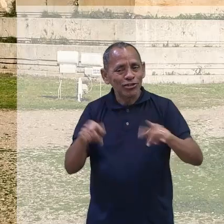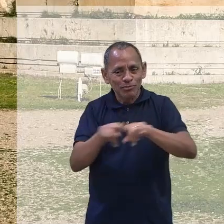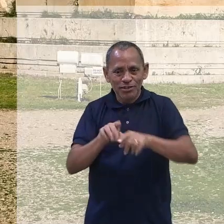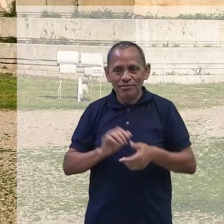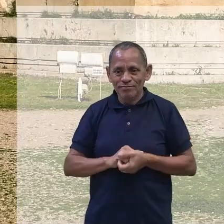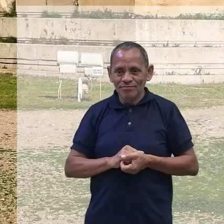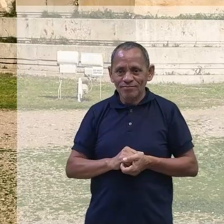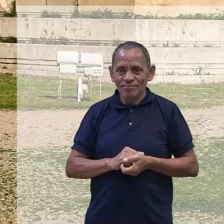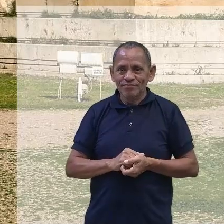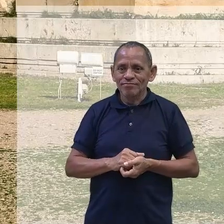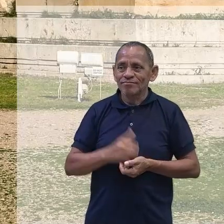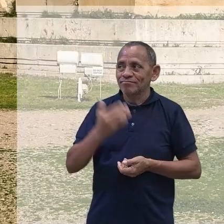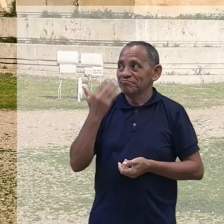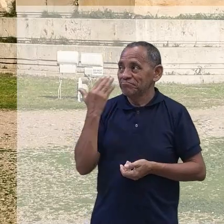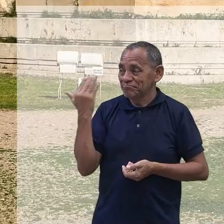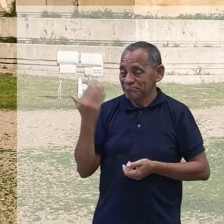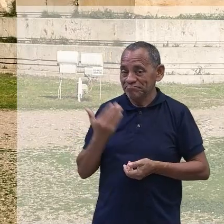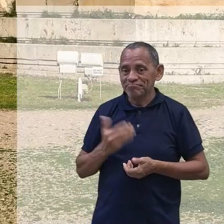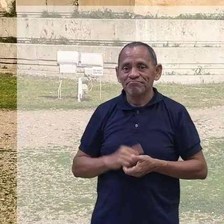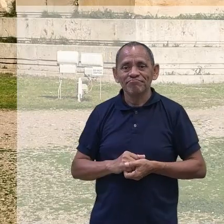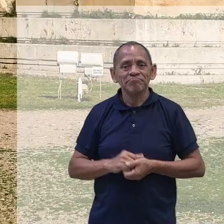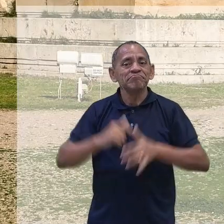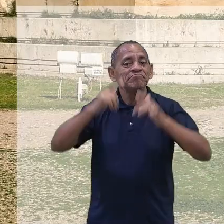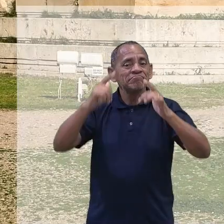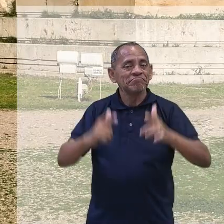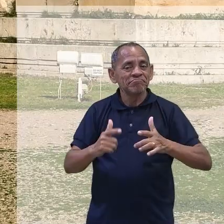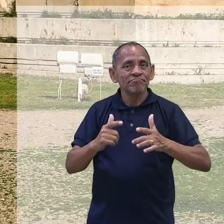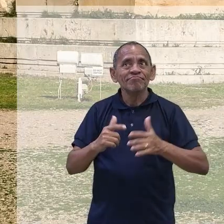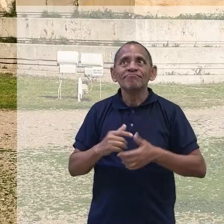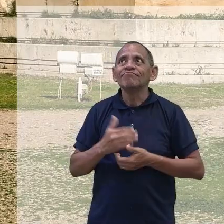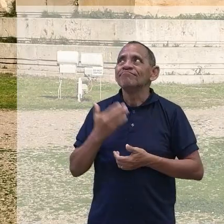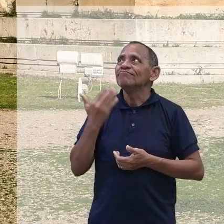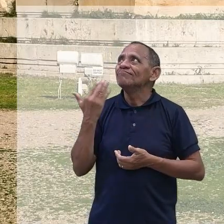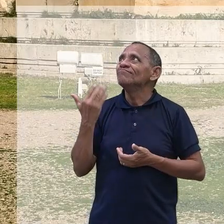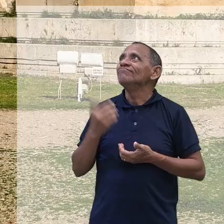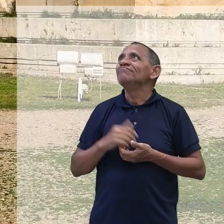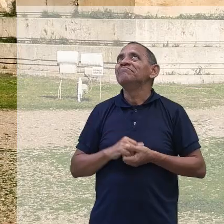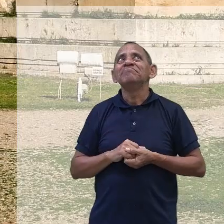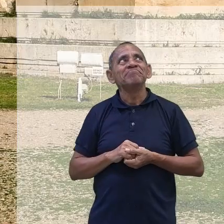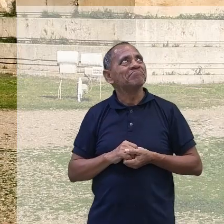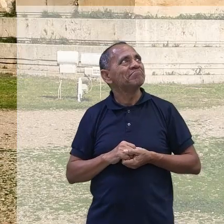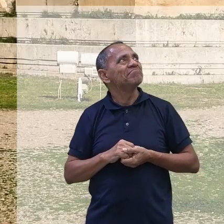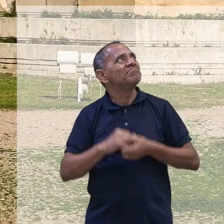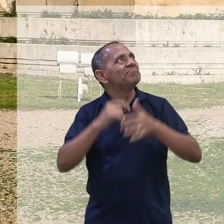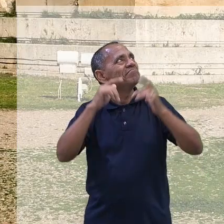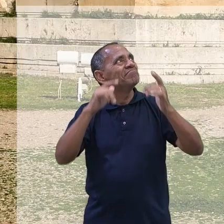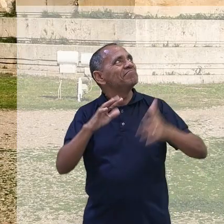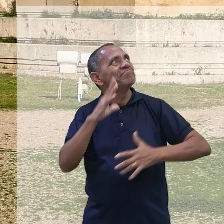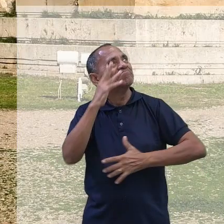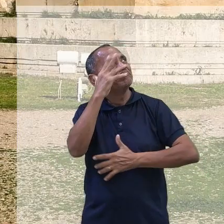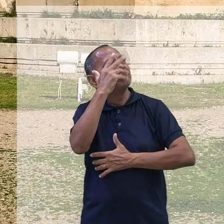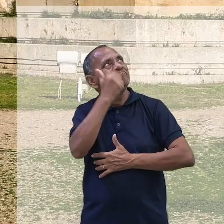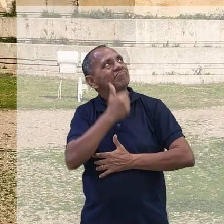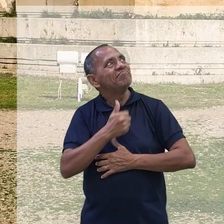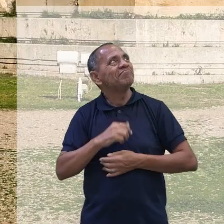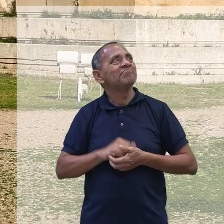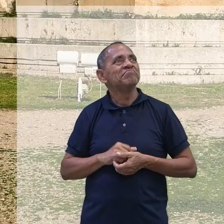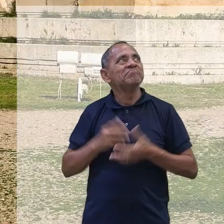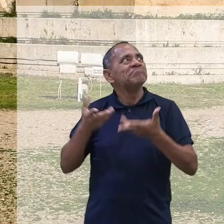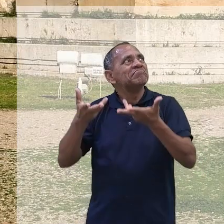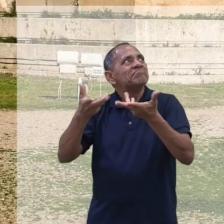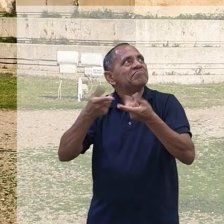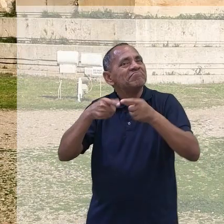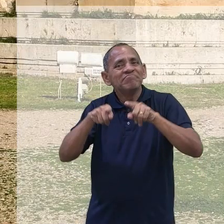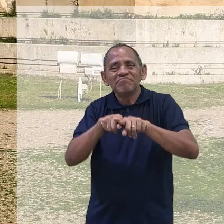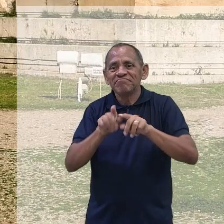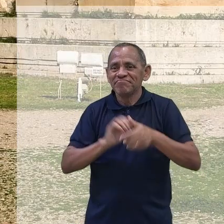só, aonde é que eu estou agora? Olha, eu estou aqui nesse local tão bonito, tão gostoso, né? Na verdade, aqui